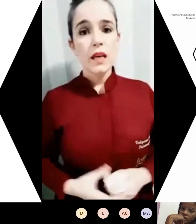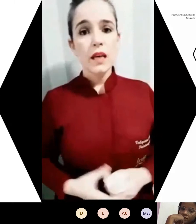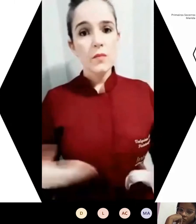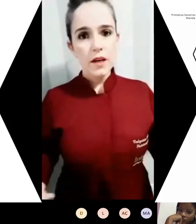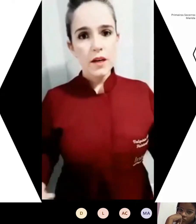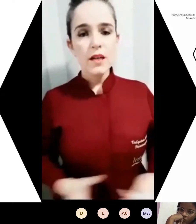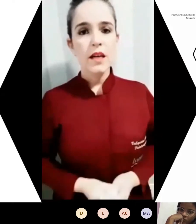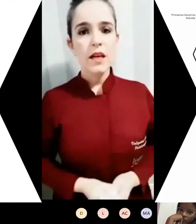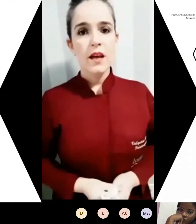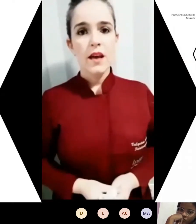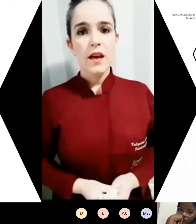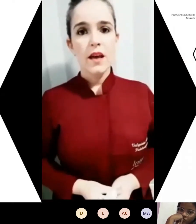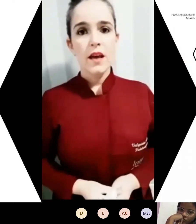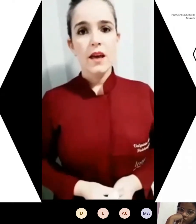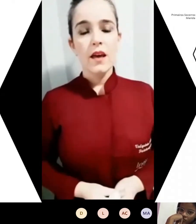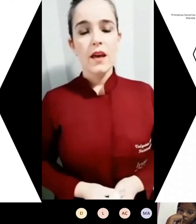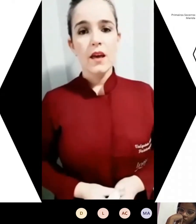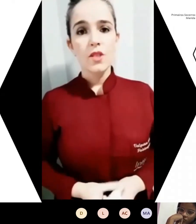momento ímpar,